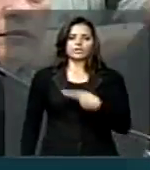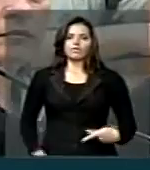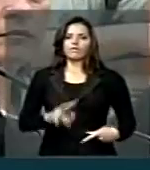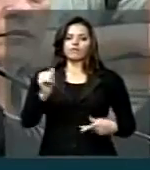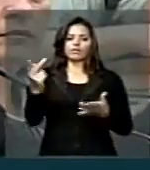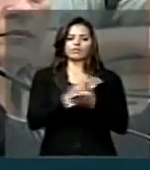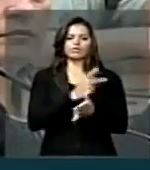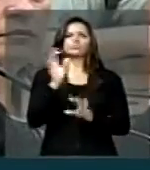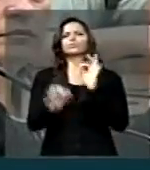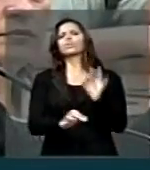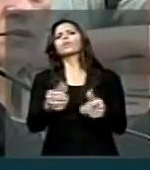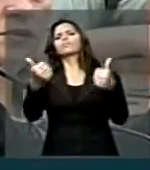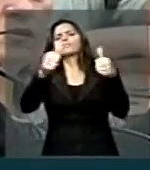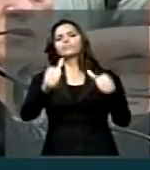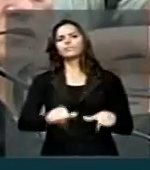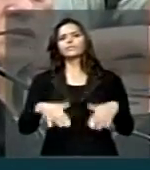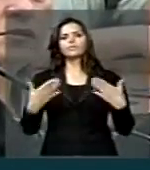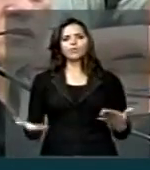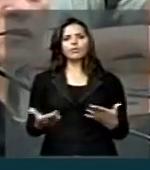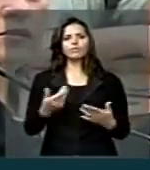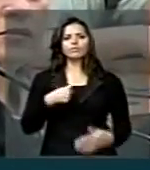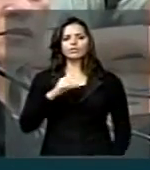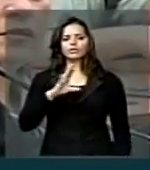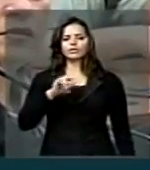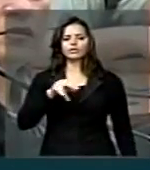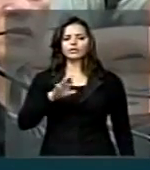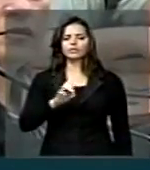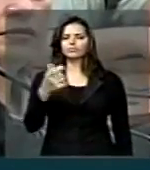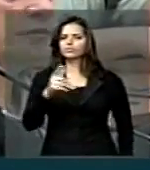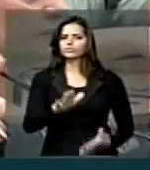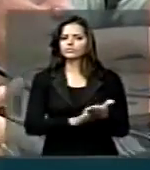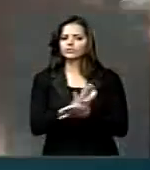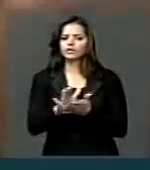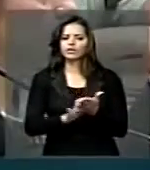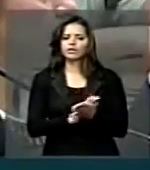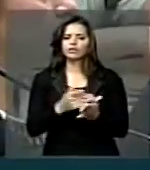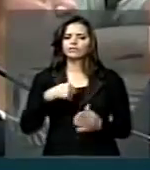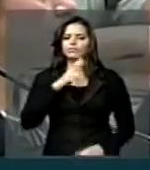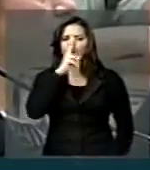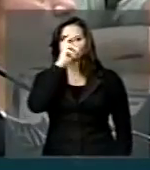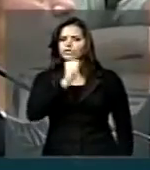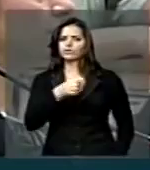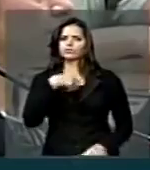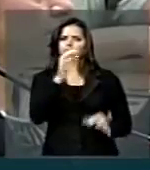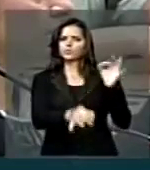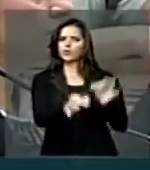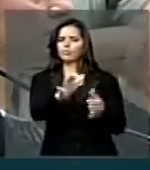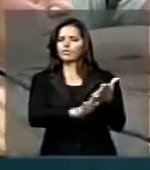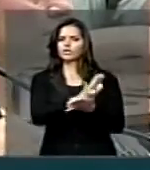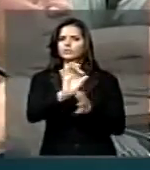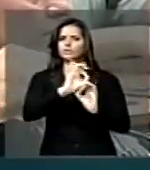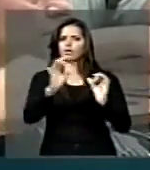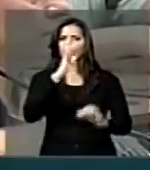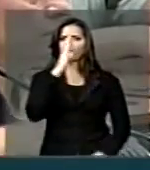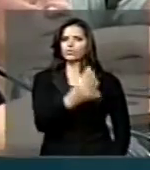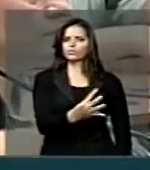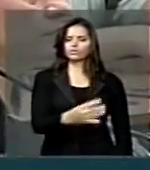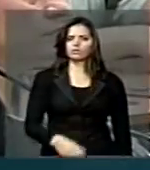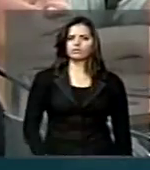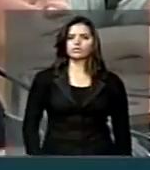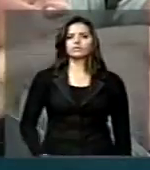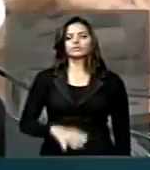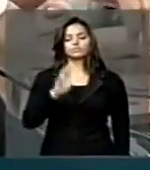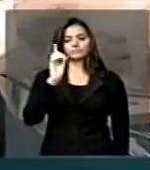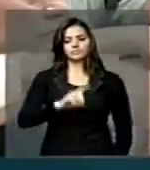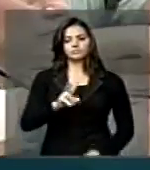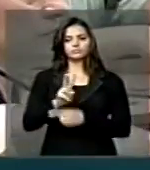Que julgamento é esse? Não existe crime antes de ser julgado. Nós não temos poder de julgamento nenhum aqui. Eu acho que os direitos têm que ser